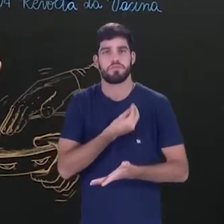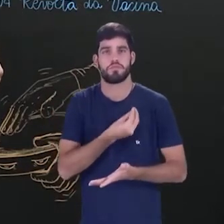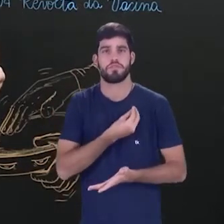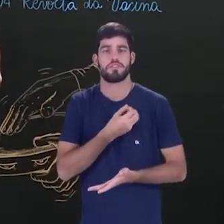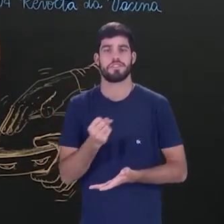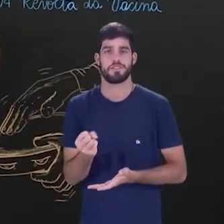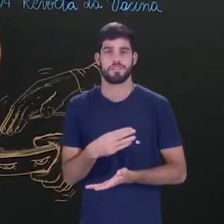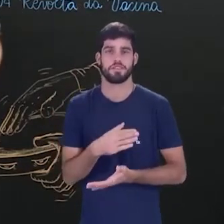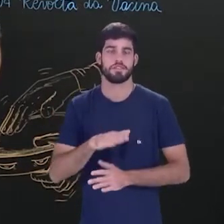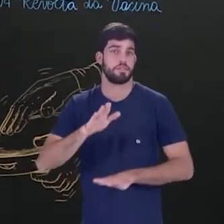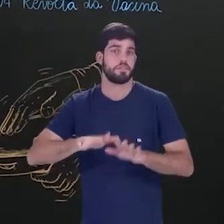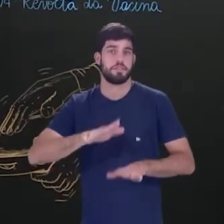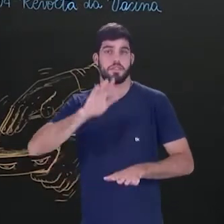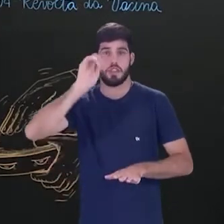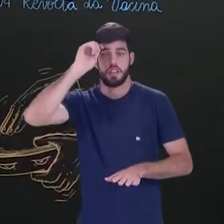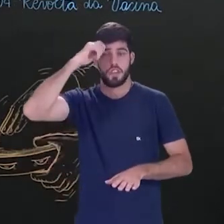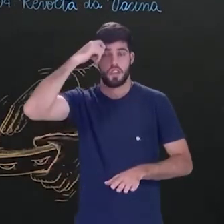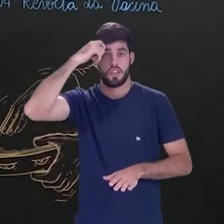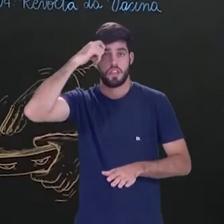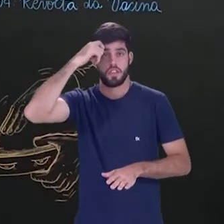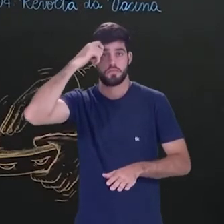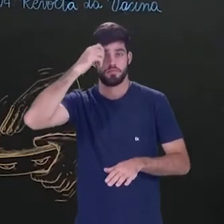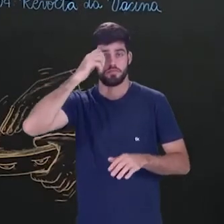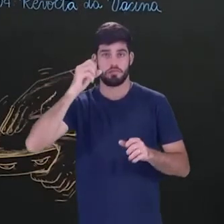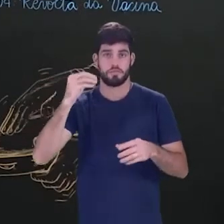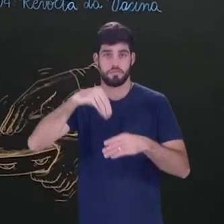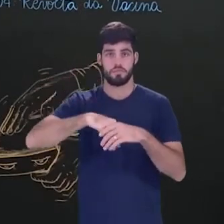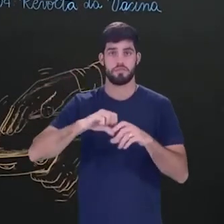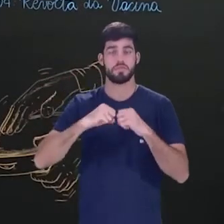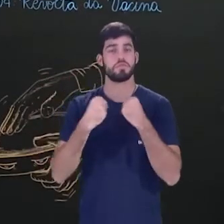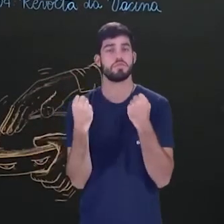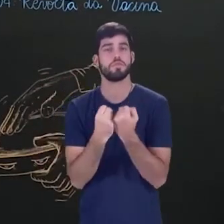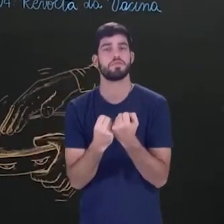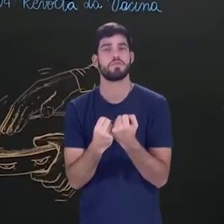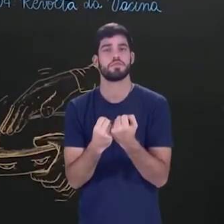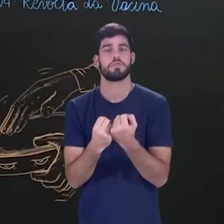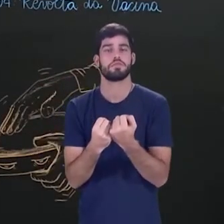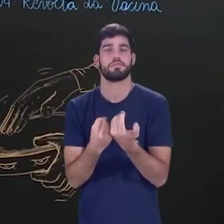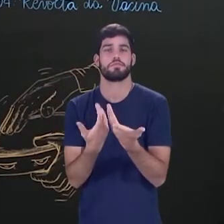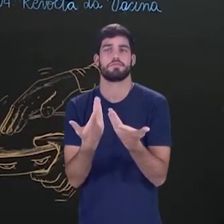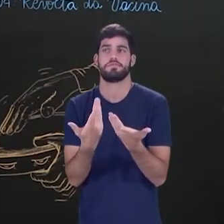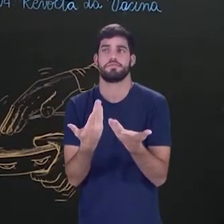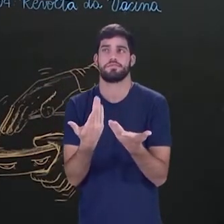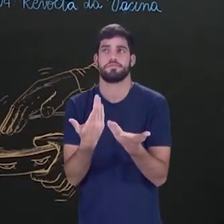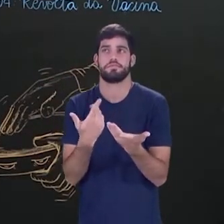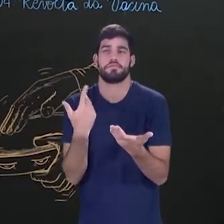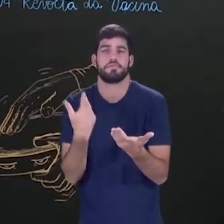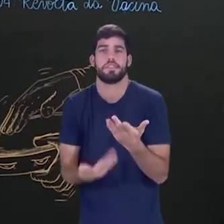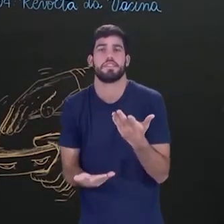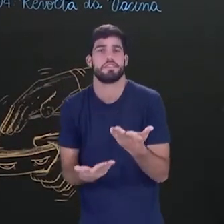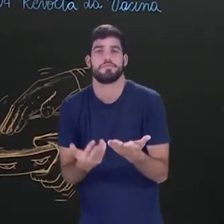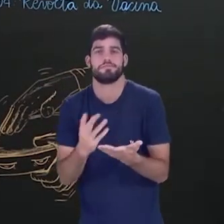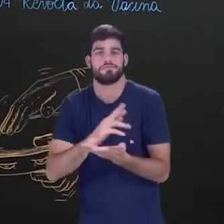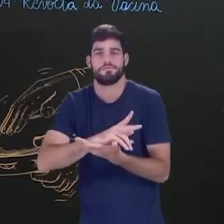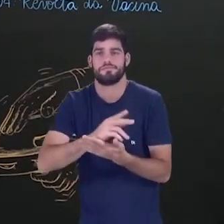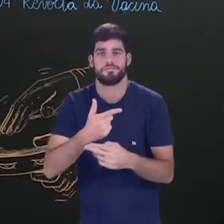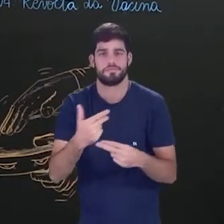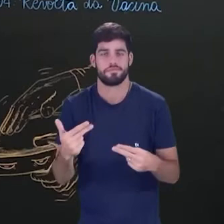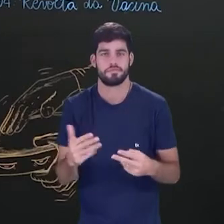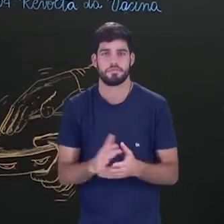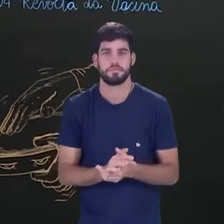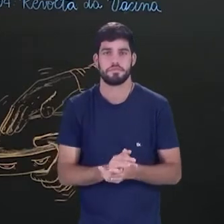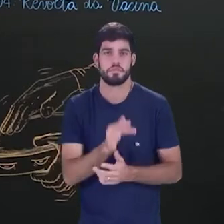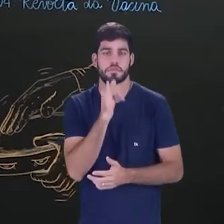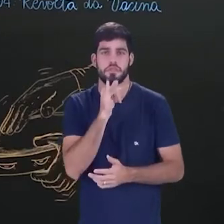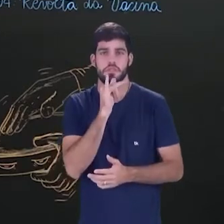na sociedade. Só para a gente mostrar isso de maneira mais clara, com um exemplo mais concreto,